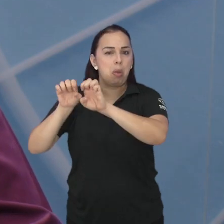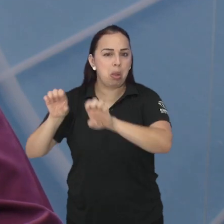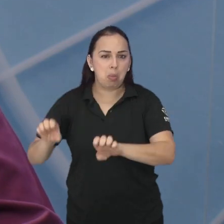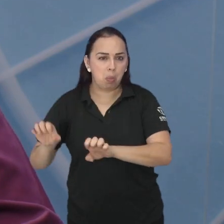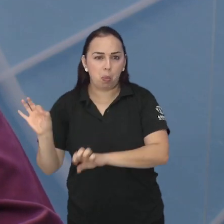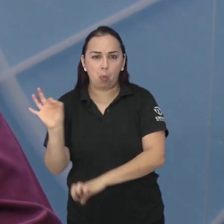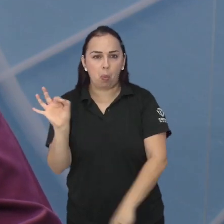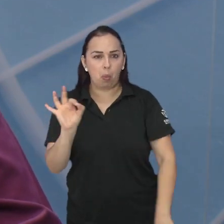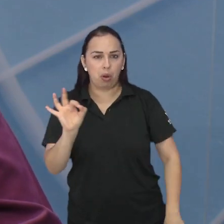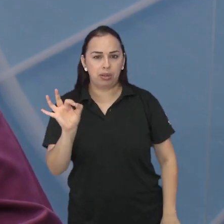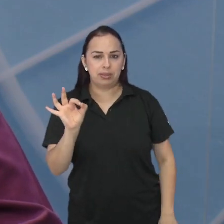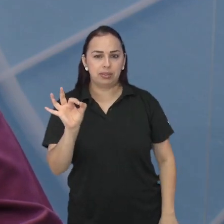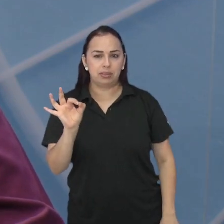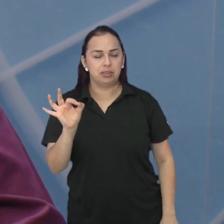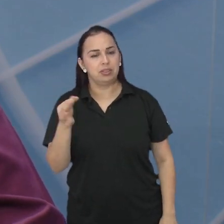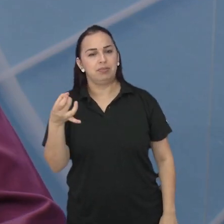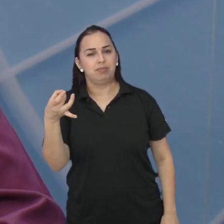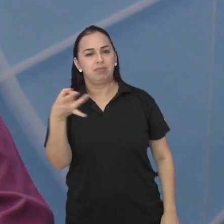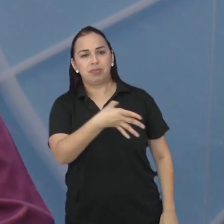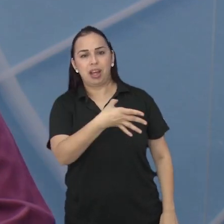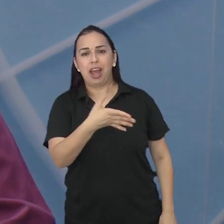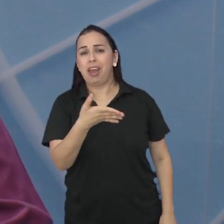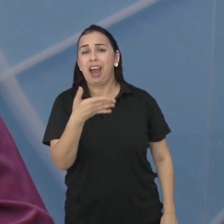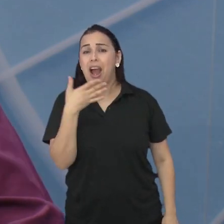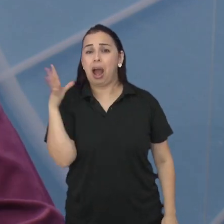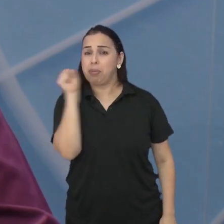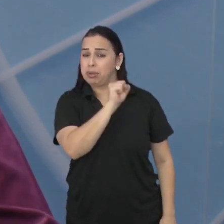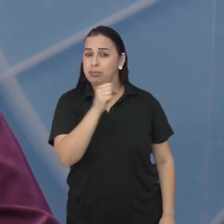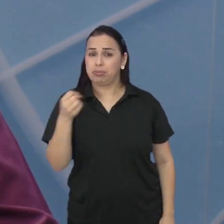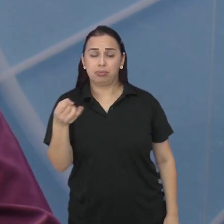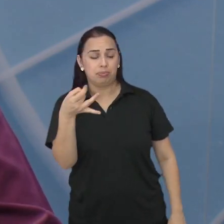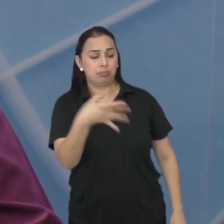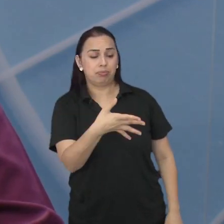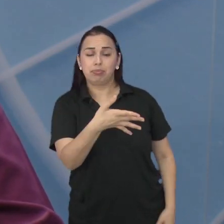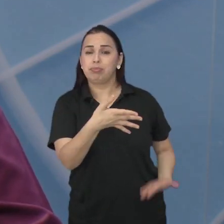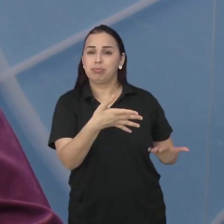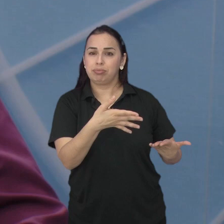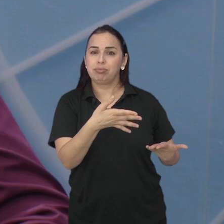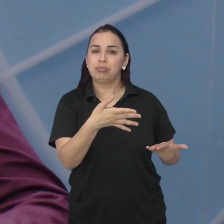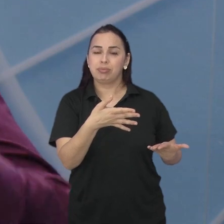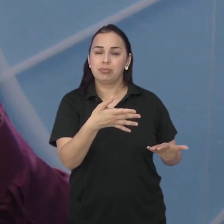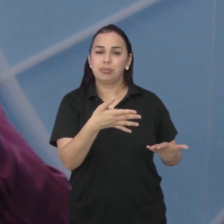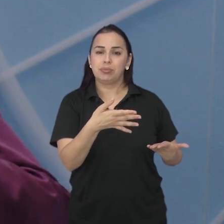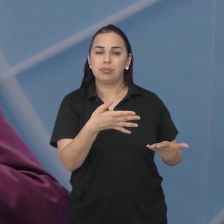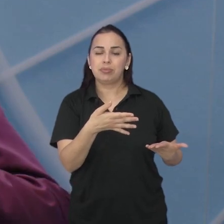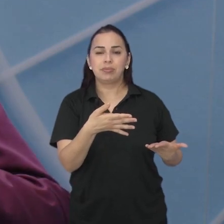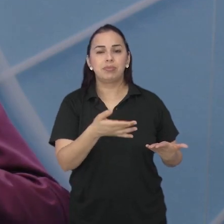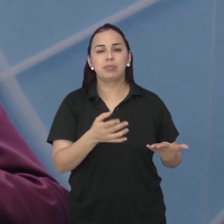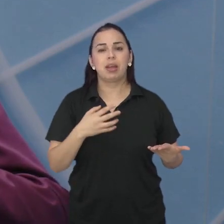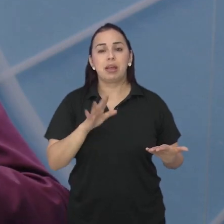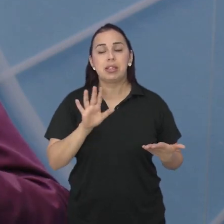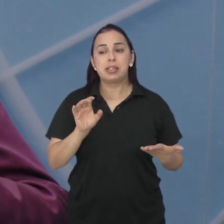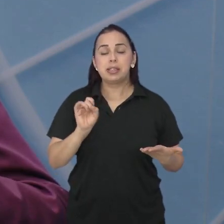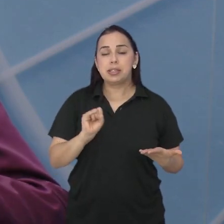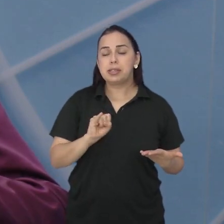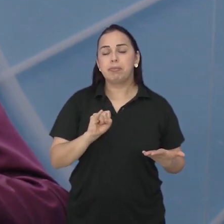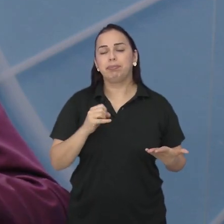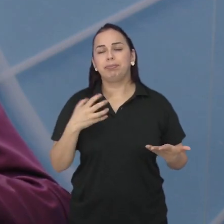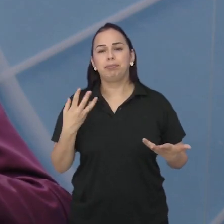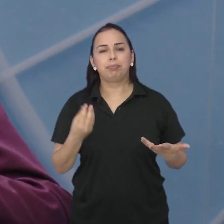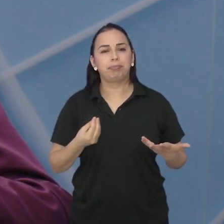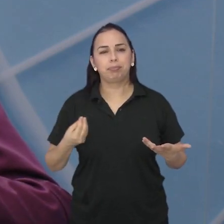uma estrutura familiar, né, o descarte fica mais fácil. E até a pessoa, quando ela tem uma